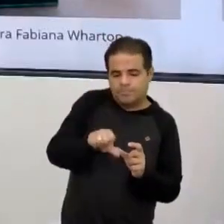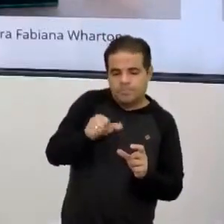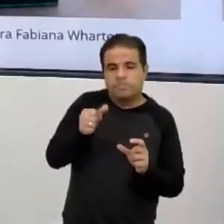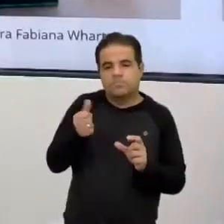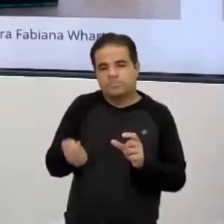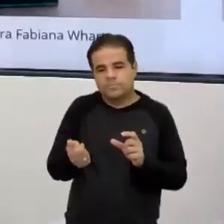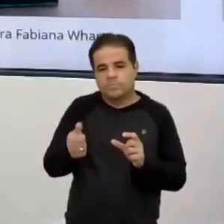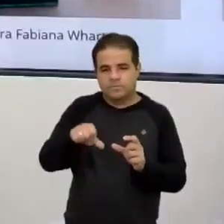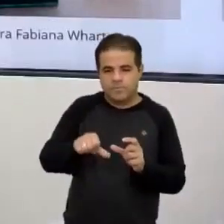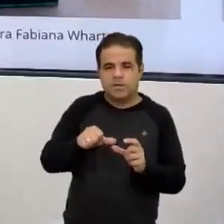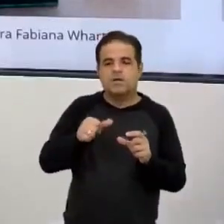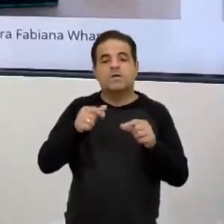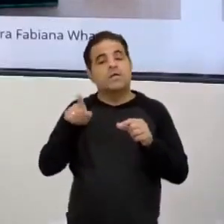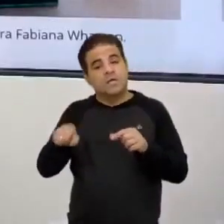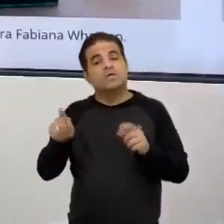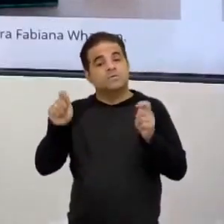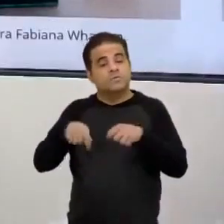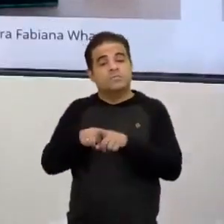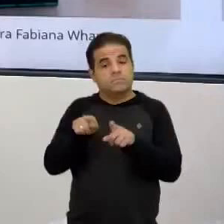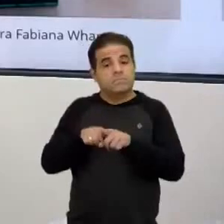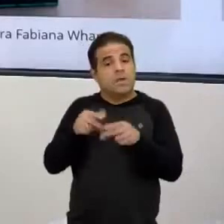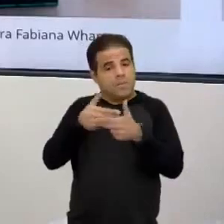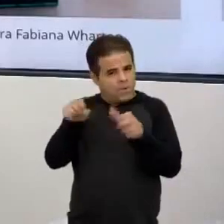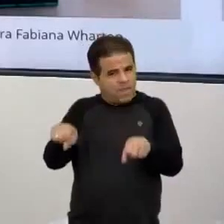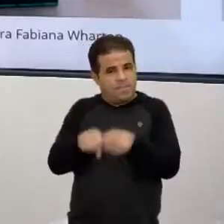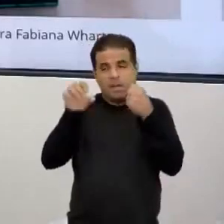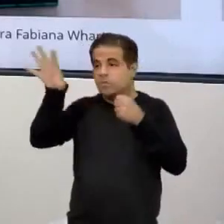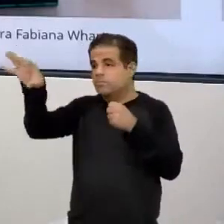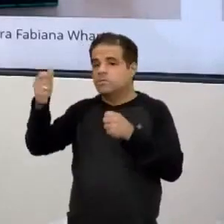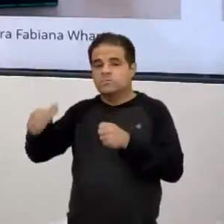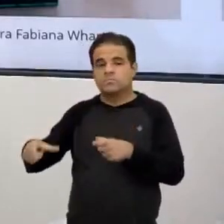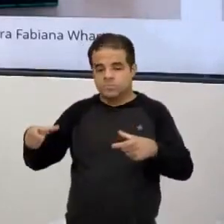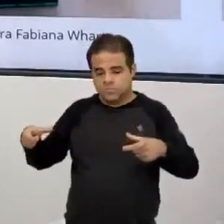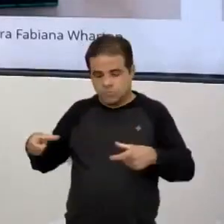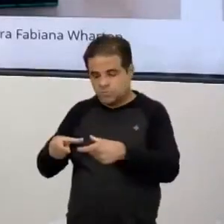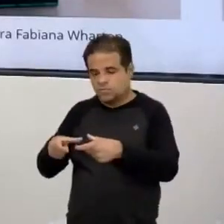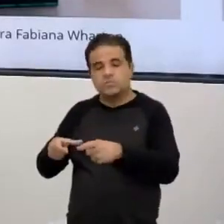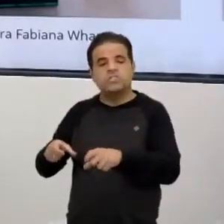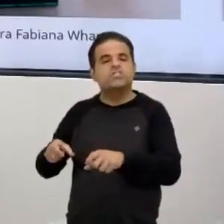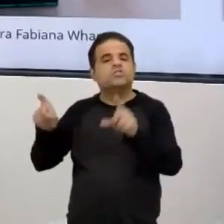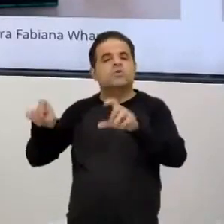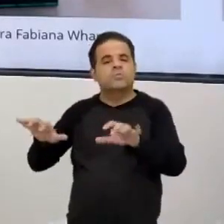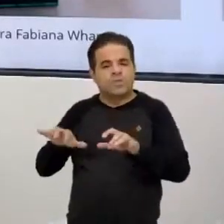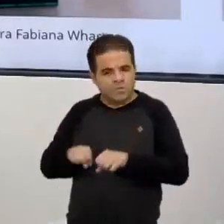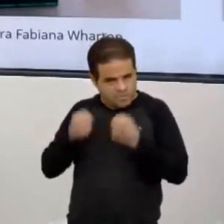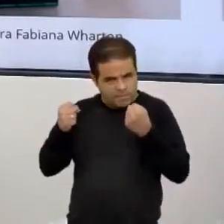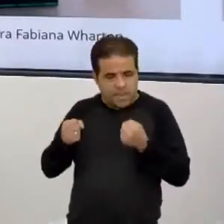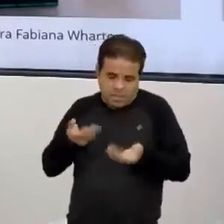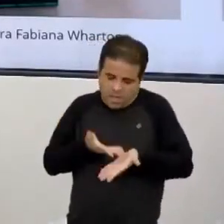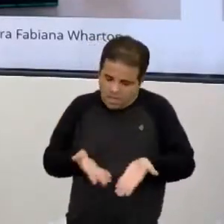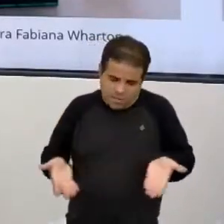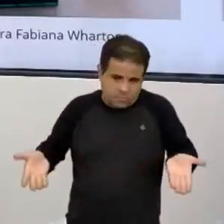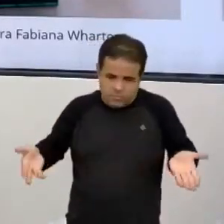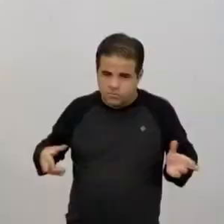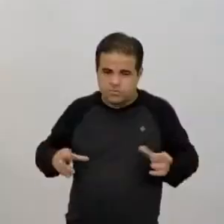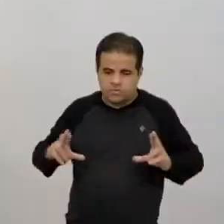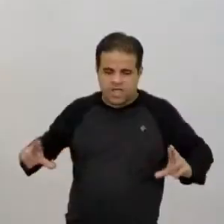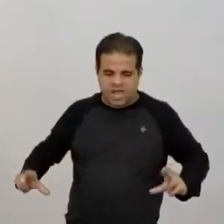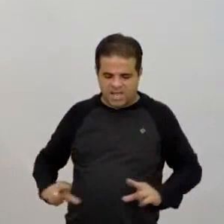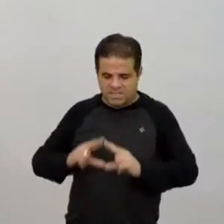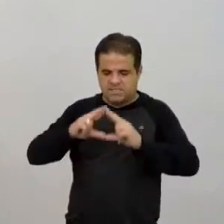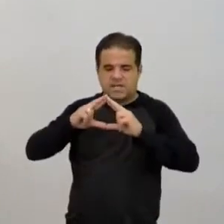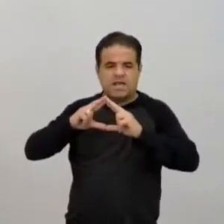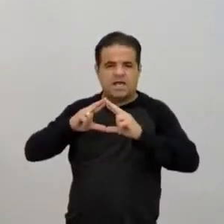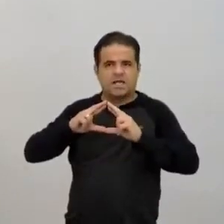ficar segurando. Isso aqui também, coisa quebrada. Tirei de uma fonte de computador. Então, é sobre isso. Reciclagem. Tô aqui de